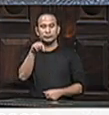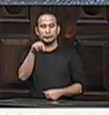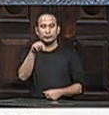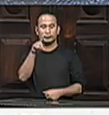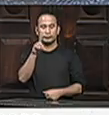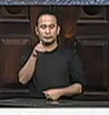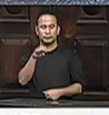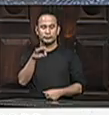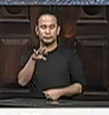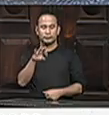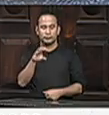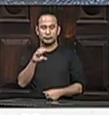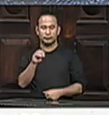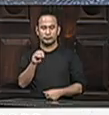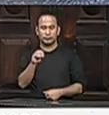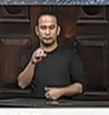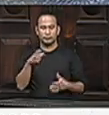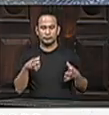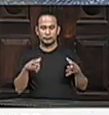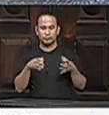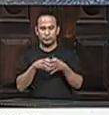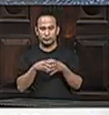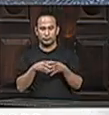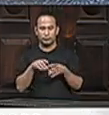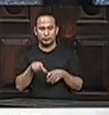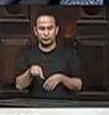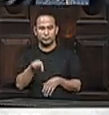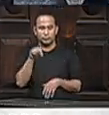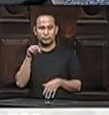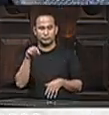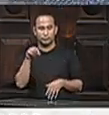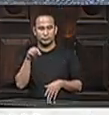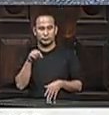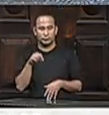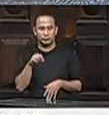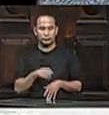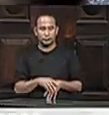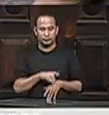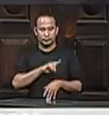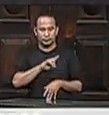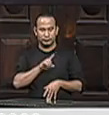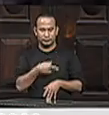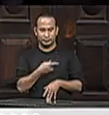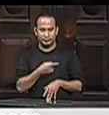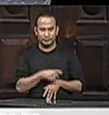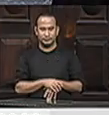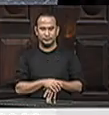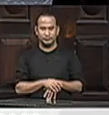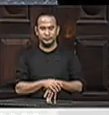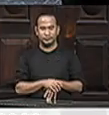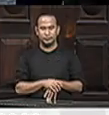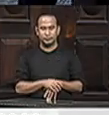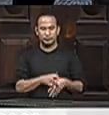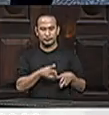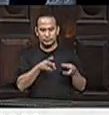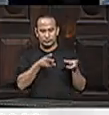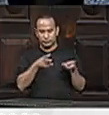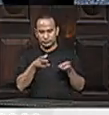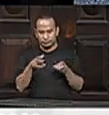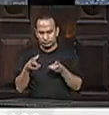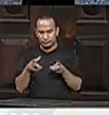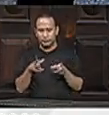os trabalhadores, os empregadores e o Poder Executivo, cabendo ao governador a prerrogativa